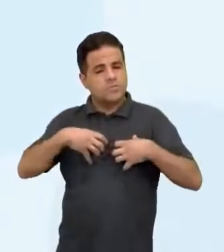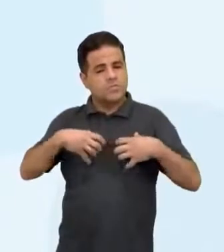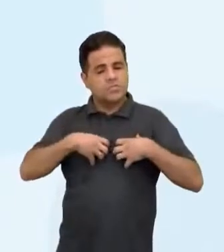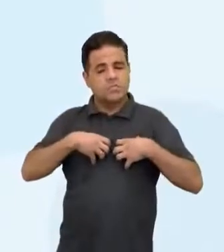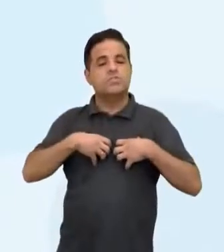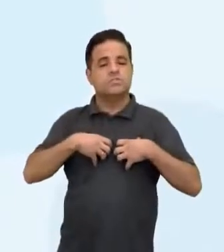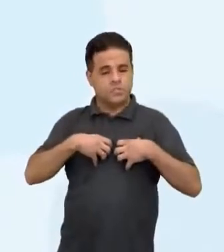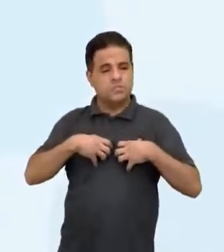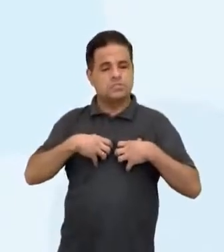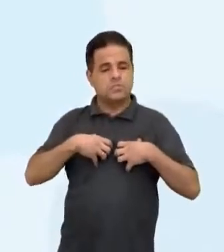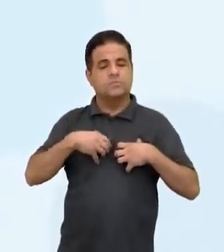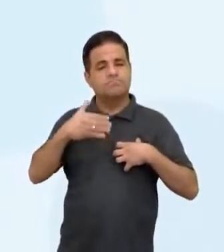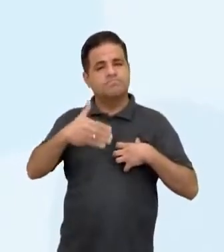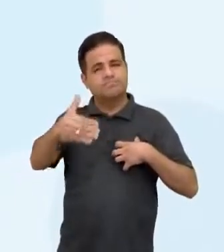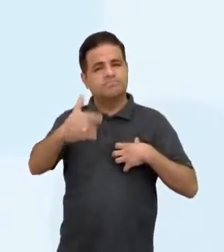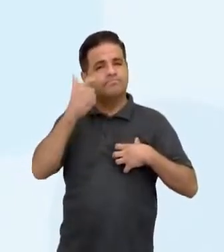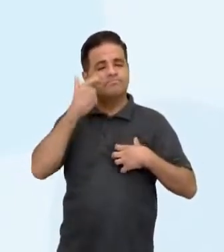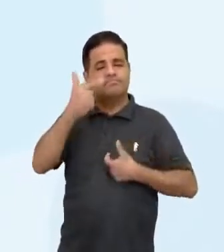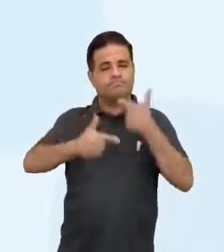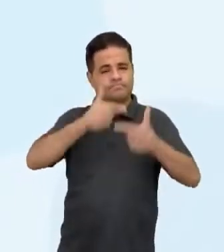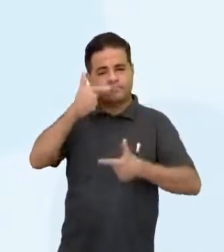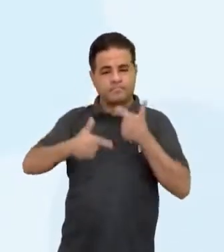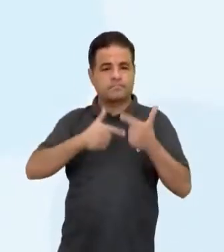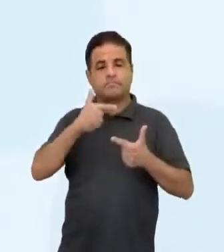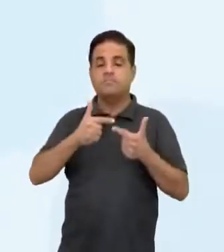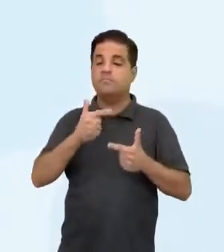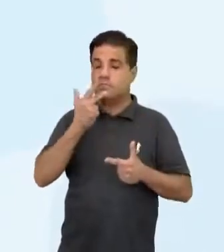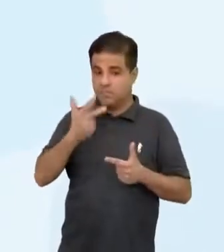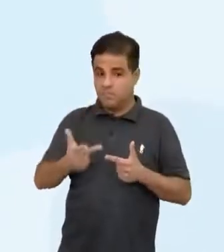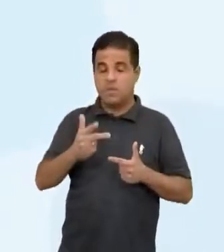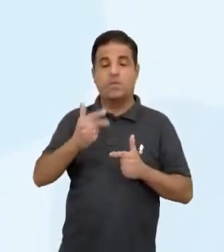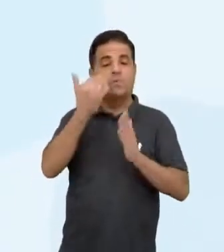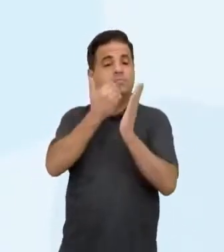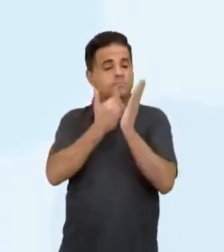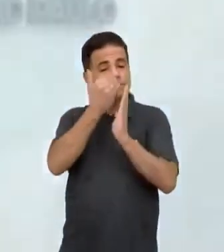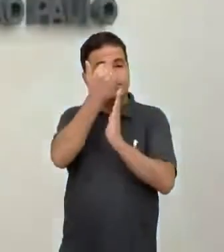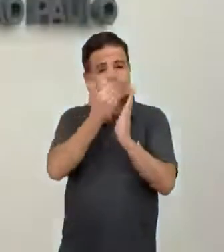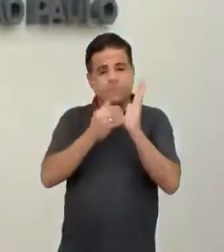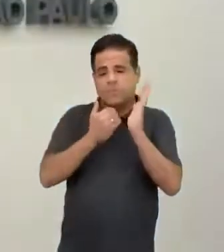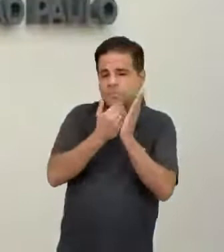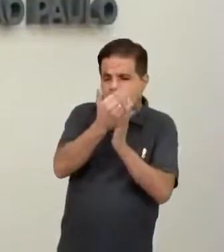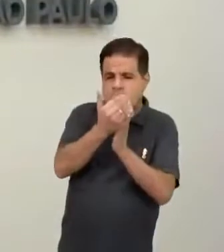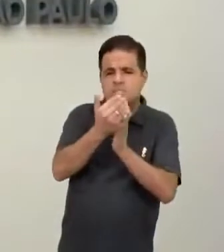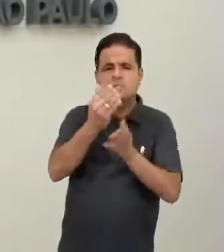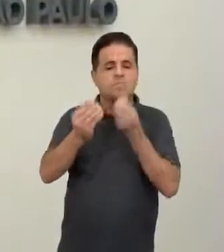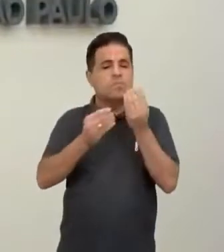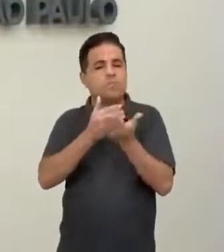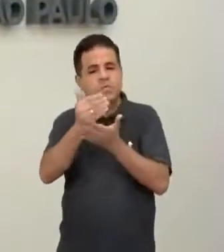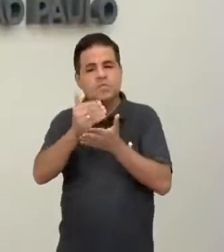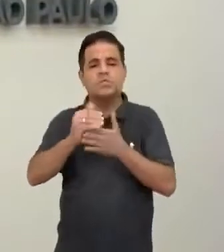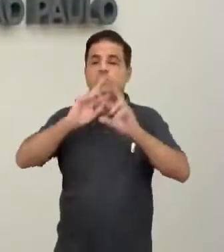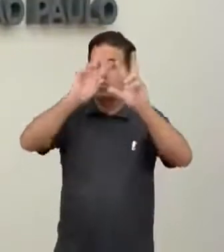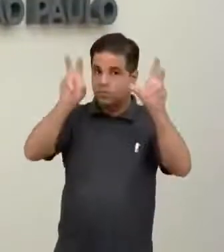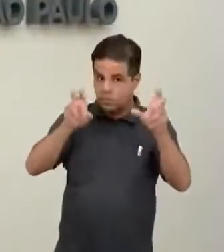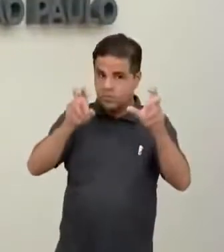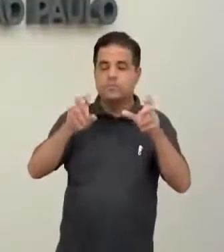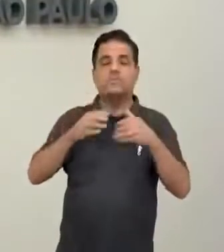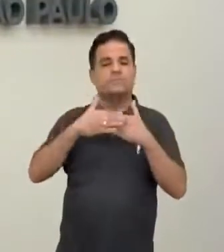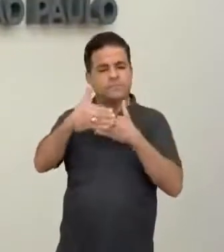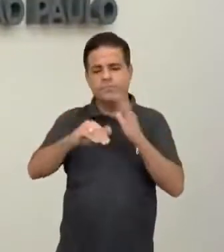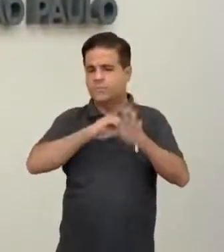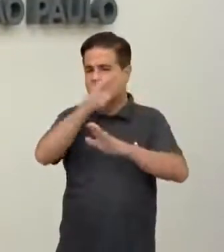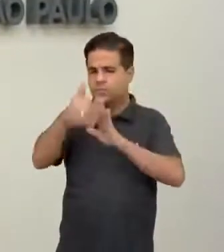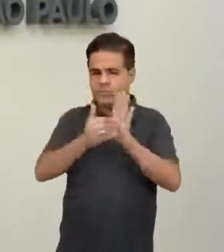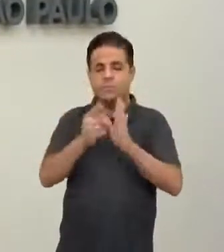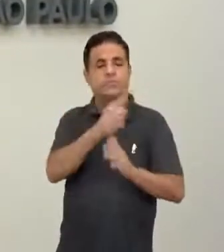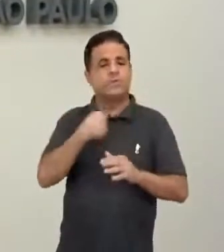sentido figurado. Então a gente vai trabalhar, como eu disse, o princípio, né, a origem da figuração na linguagem, né? Por que a